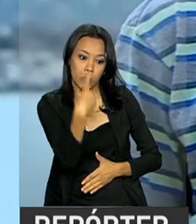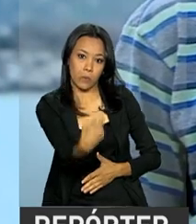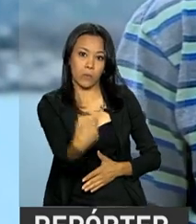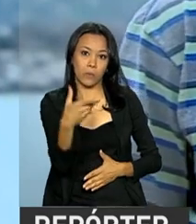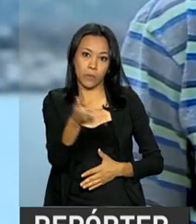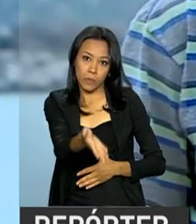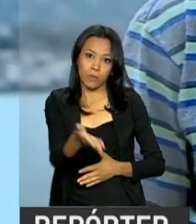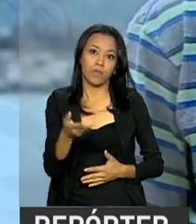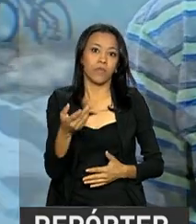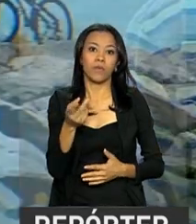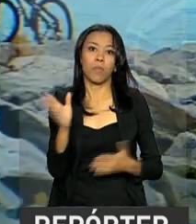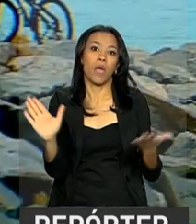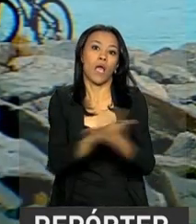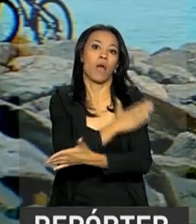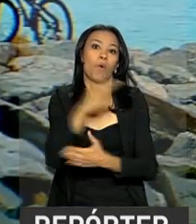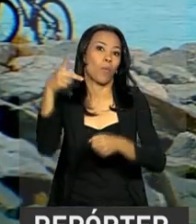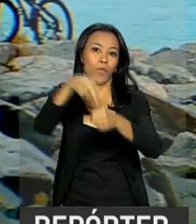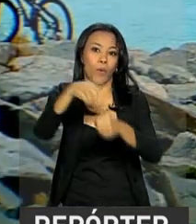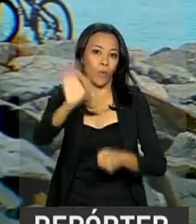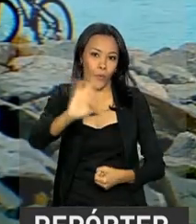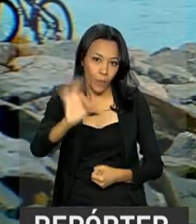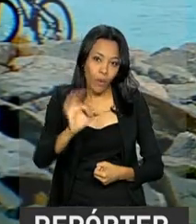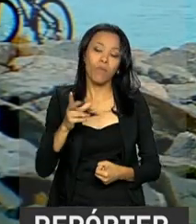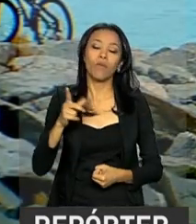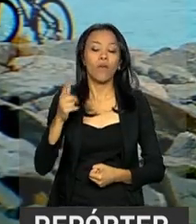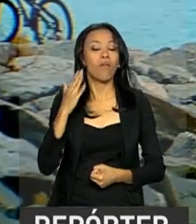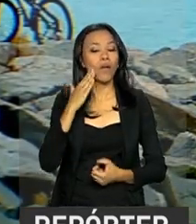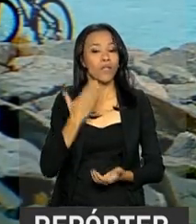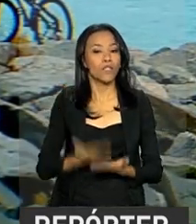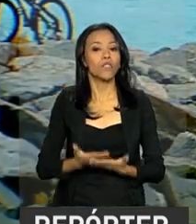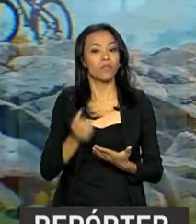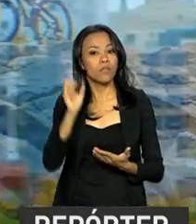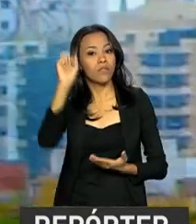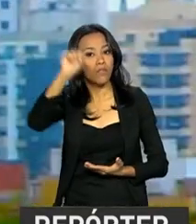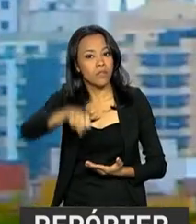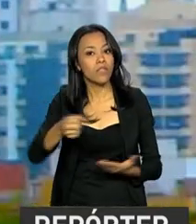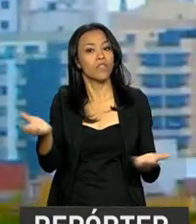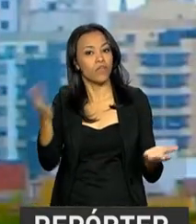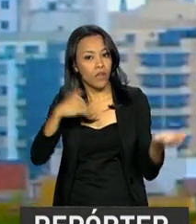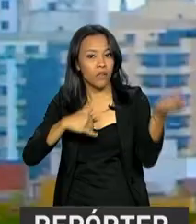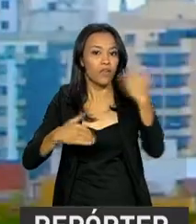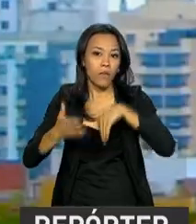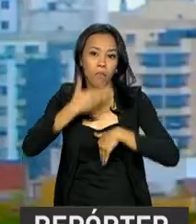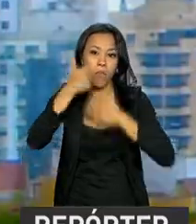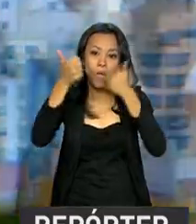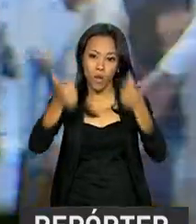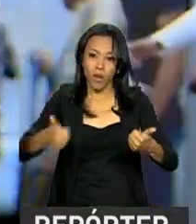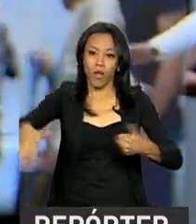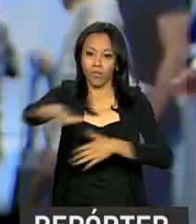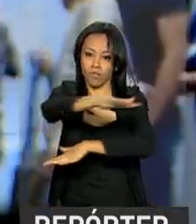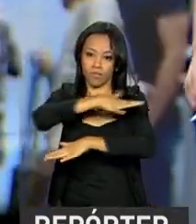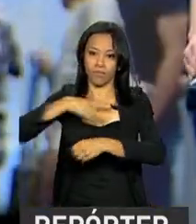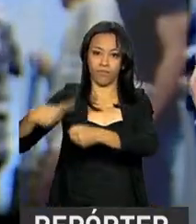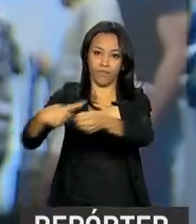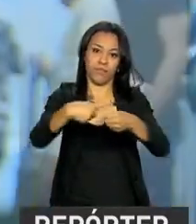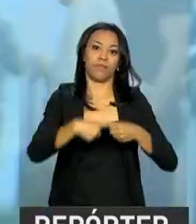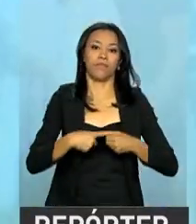crise não é porque acabou o petróleo. Então, acredito sim que venha gerar emprego e melhorias para a cidade, sim.